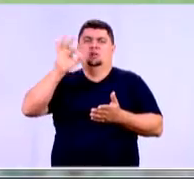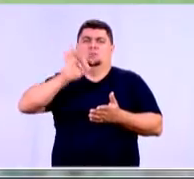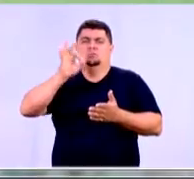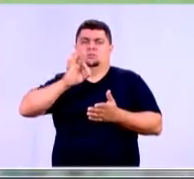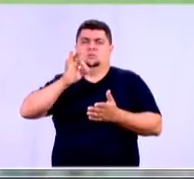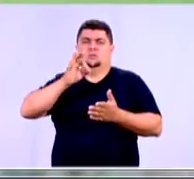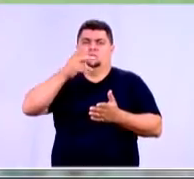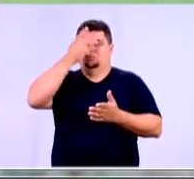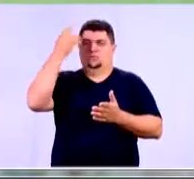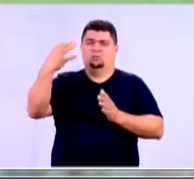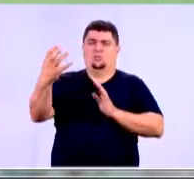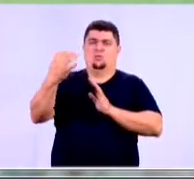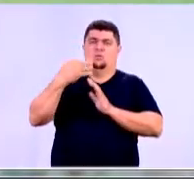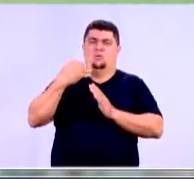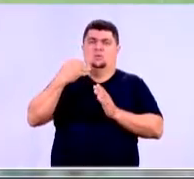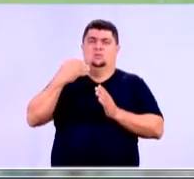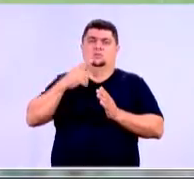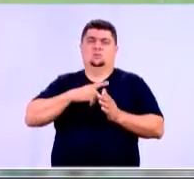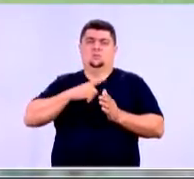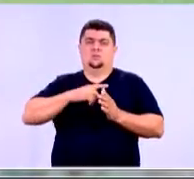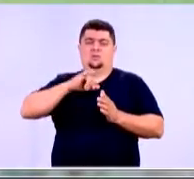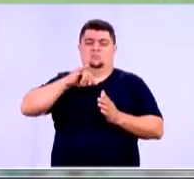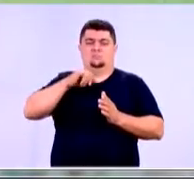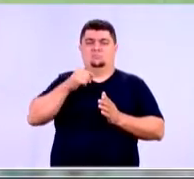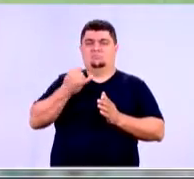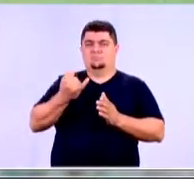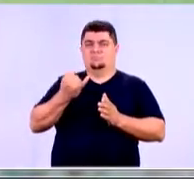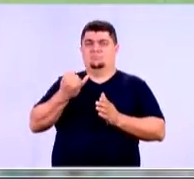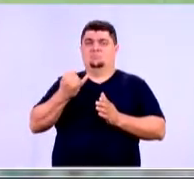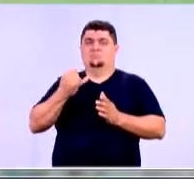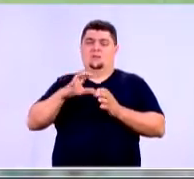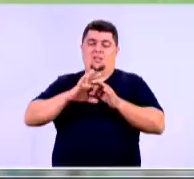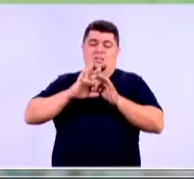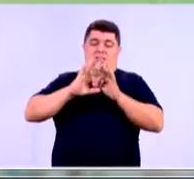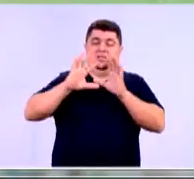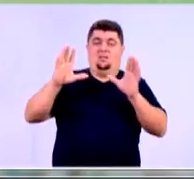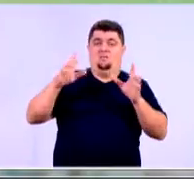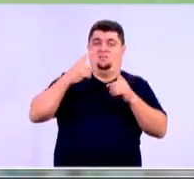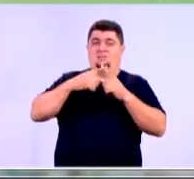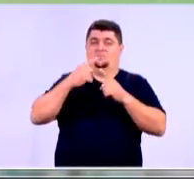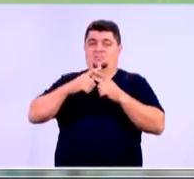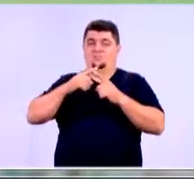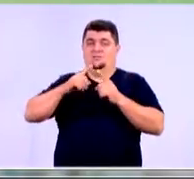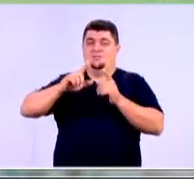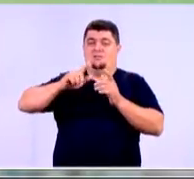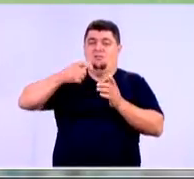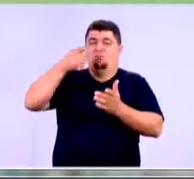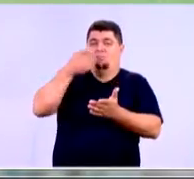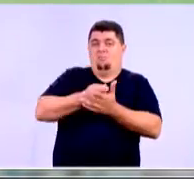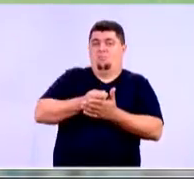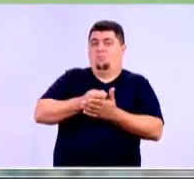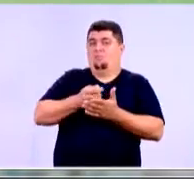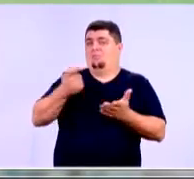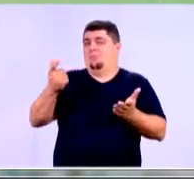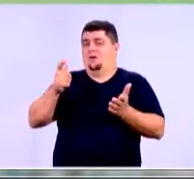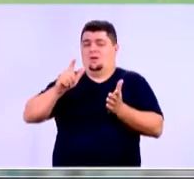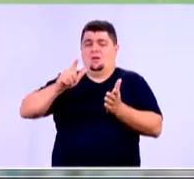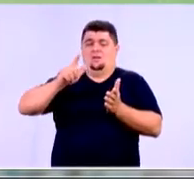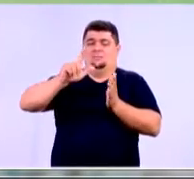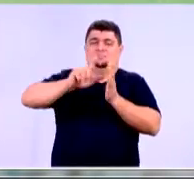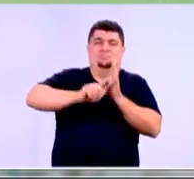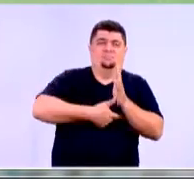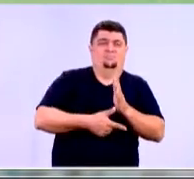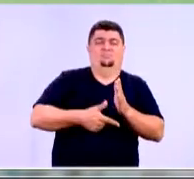clientes têm se aproveitado do seu comportamento liberal para pagar suas compras quando e como